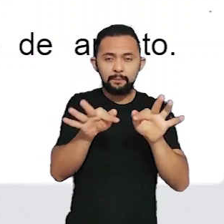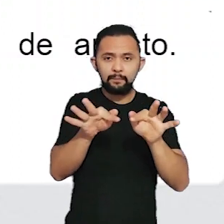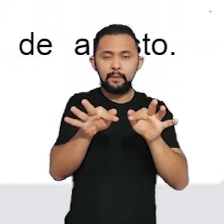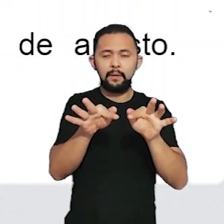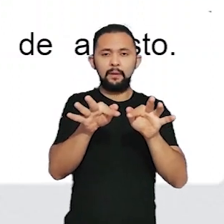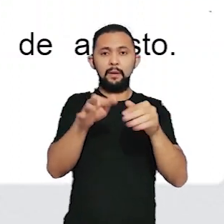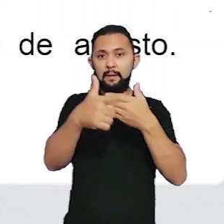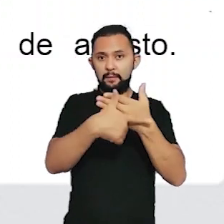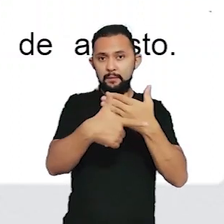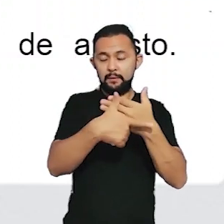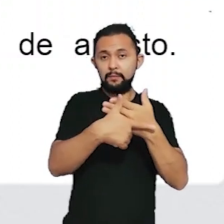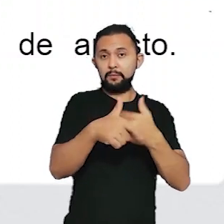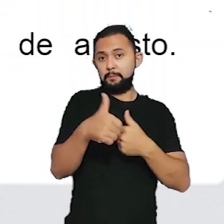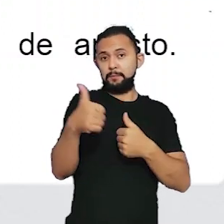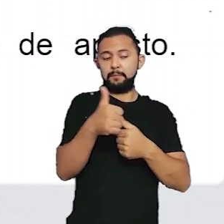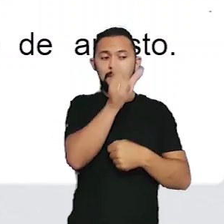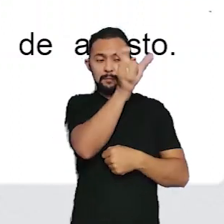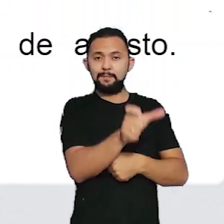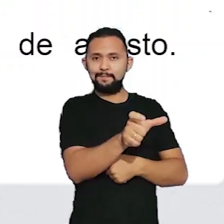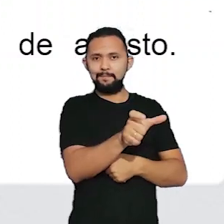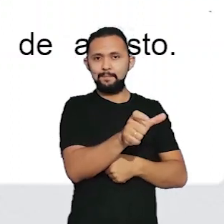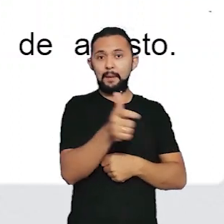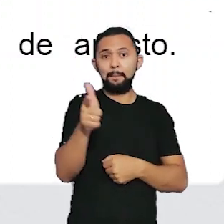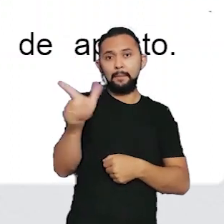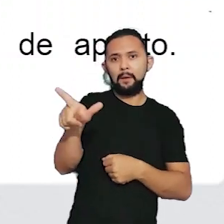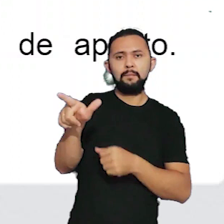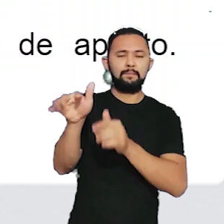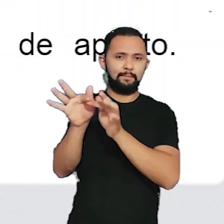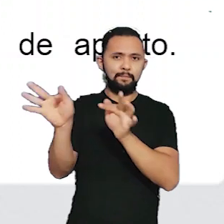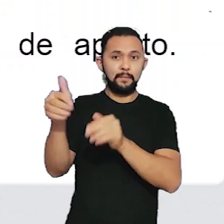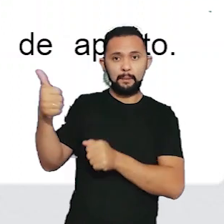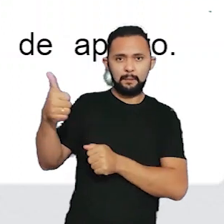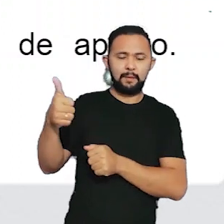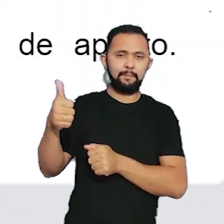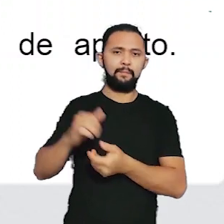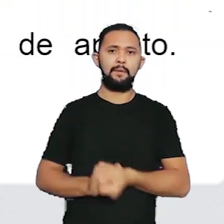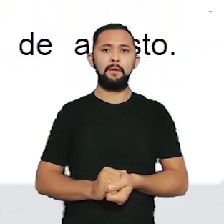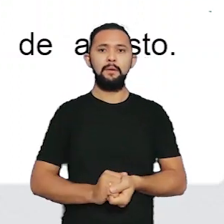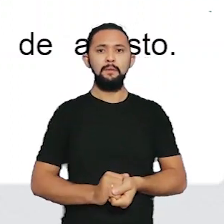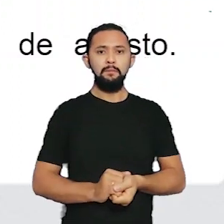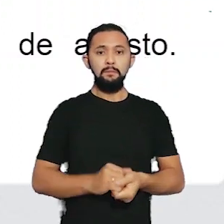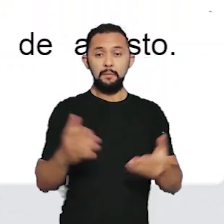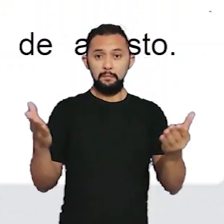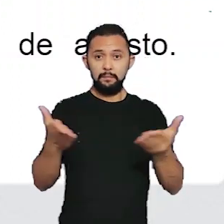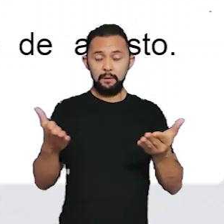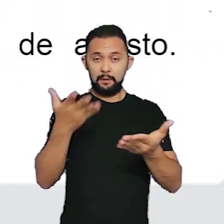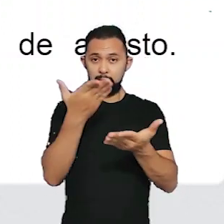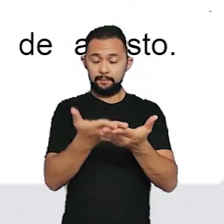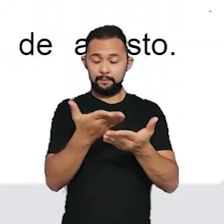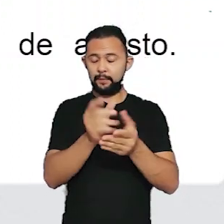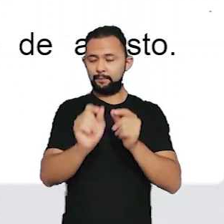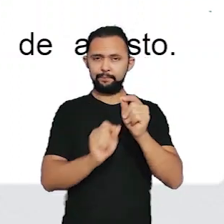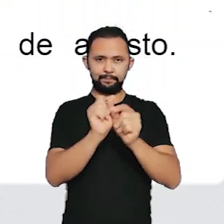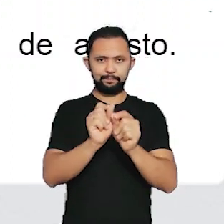da primeira oração. Tranquilo? Oração subordinada, substantiva agora, vamos estudar